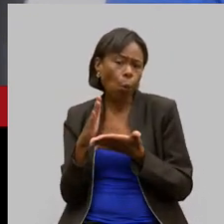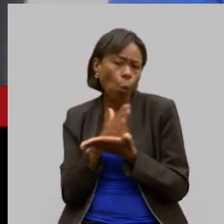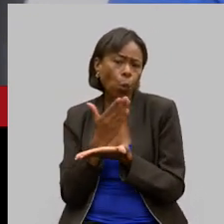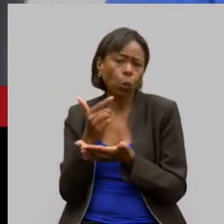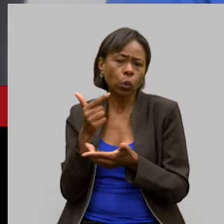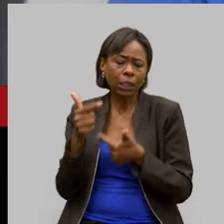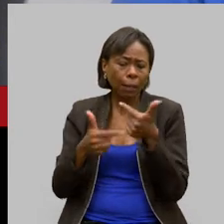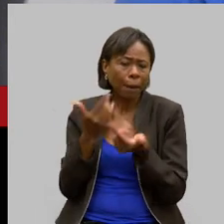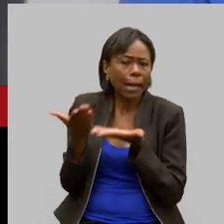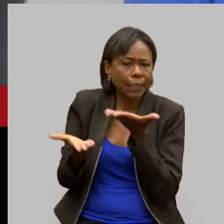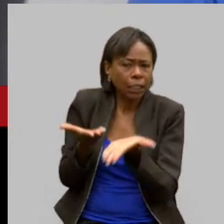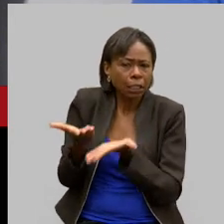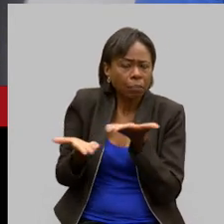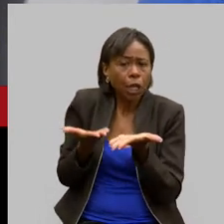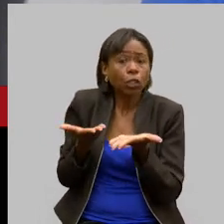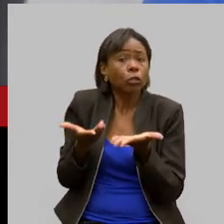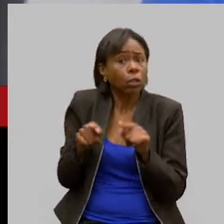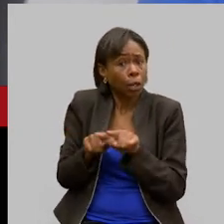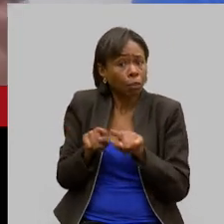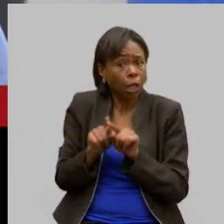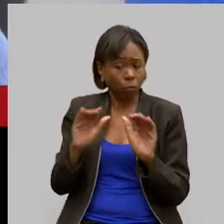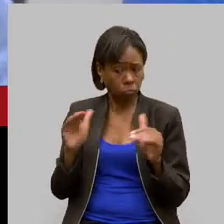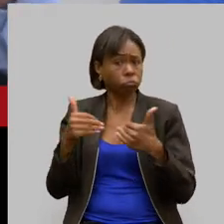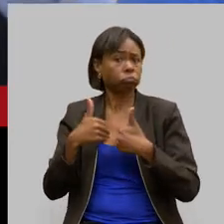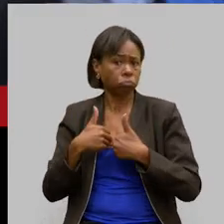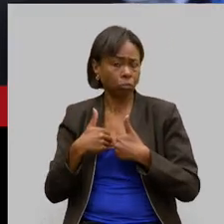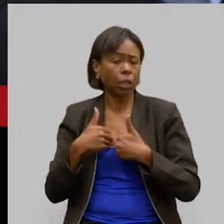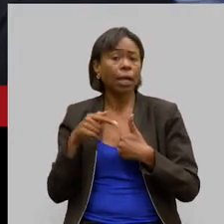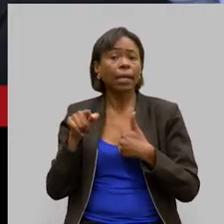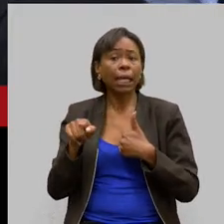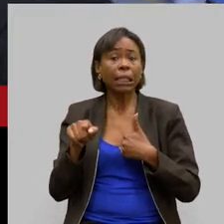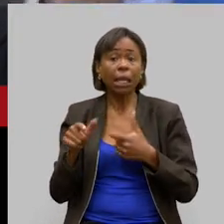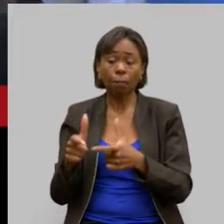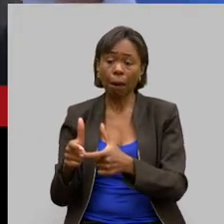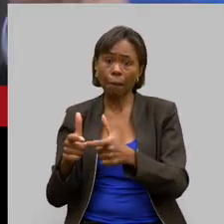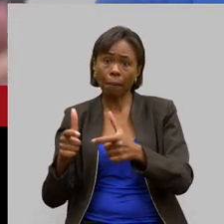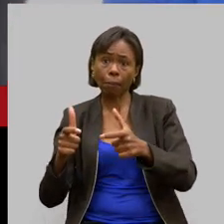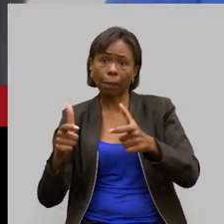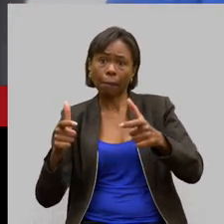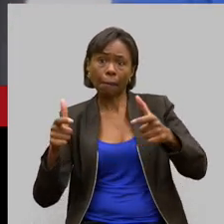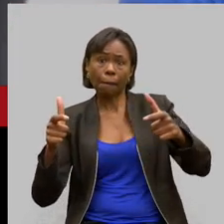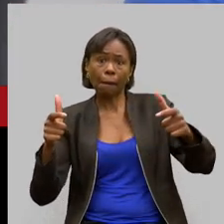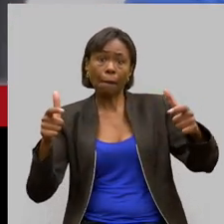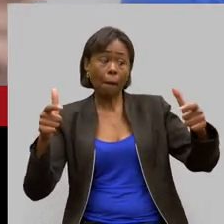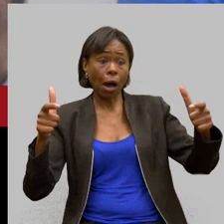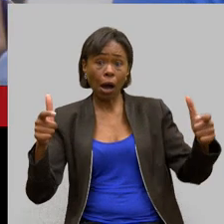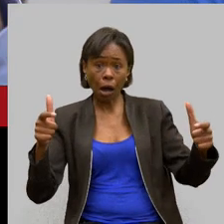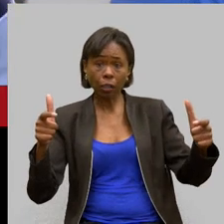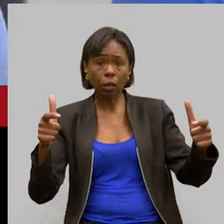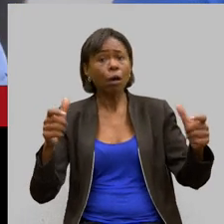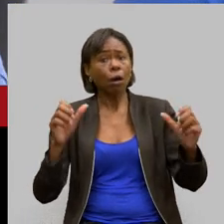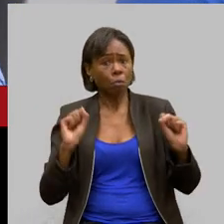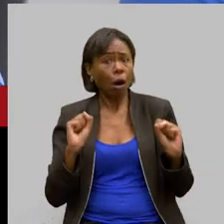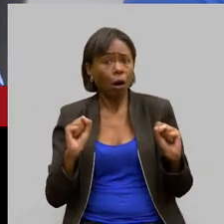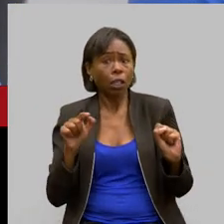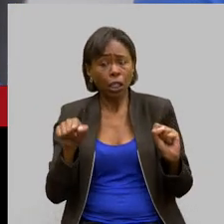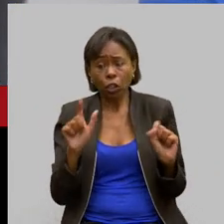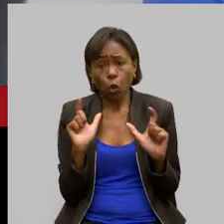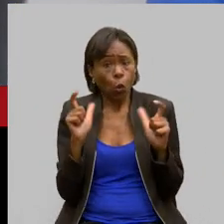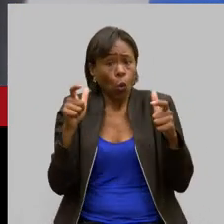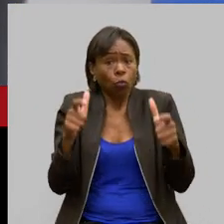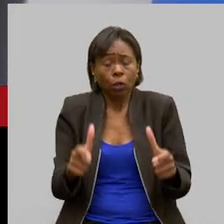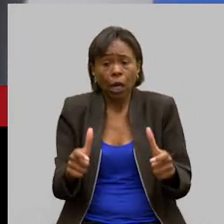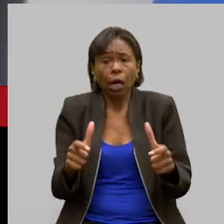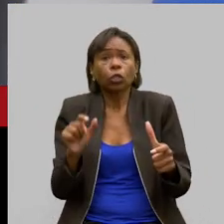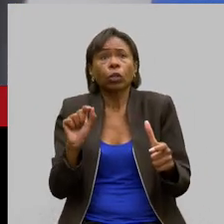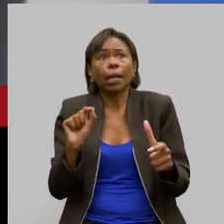público autista se você instrumentaliza o ser E olha que ele já tem capidade Regional ele pode ser esse local ão uma comunicação da saúde com